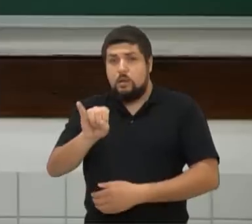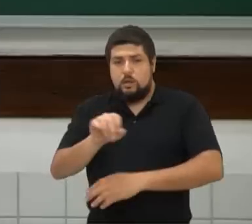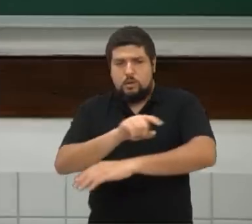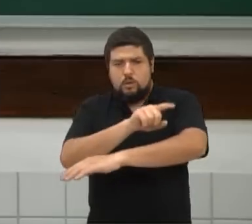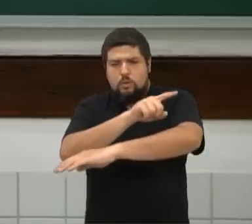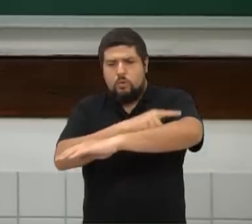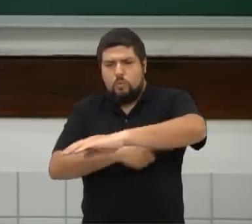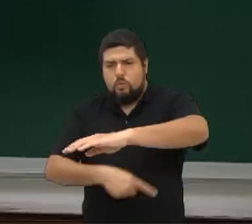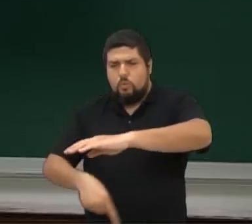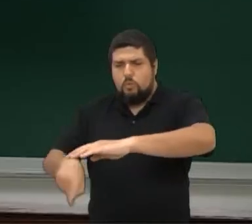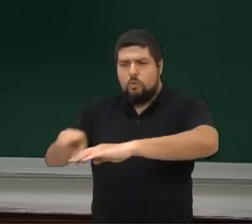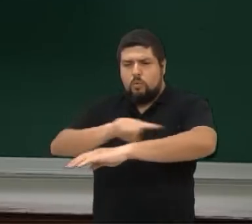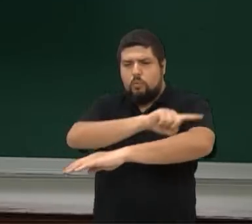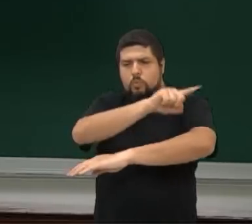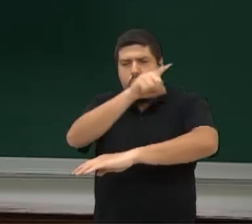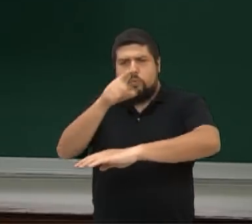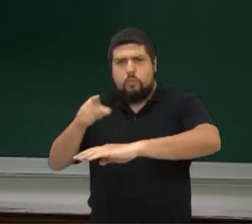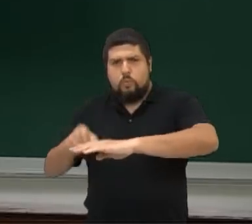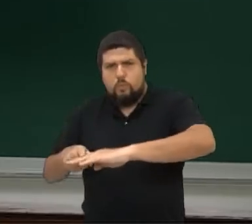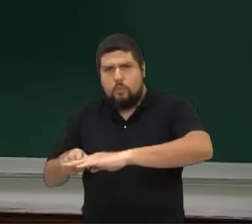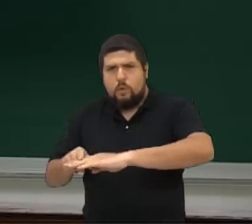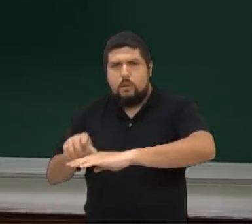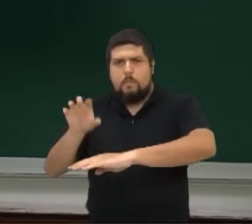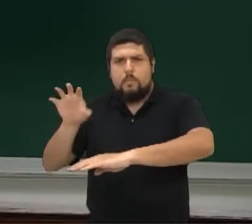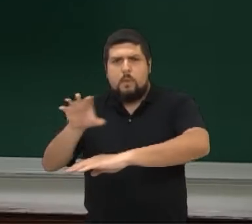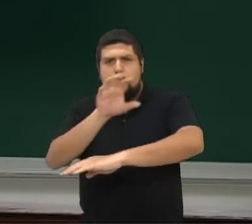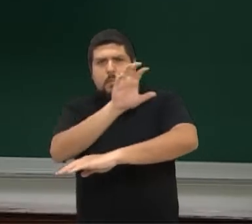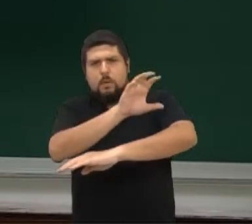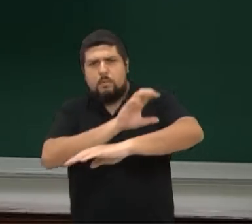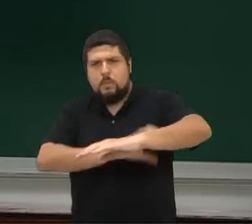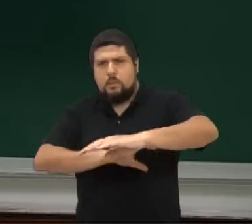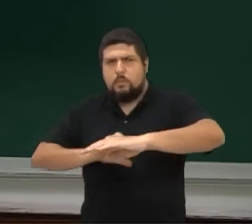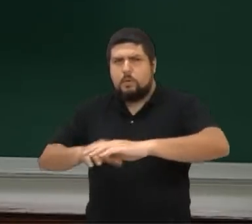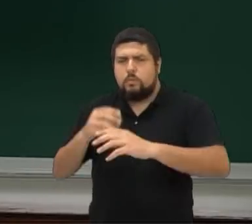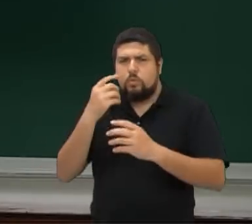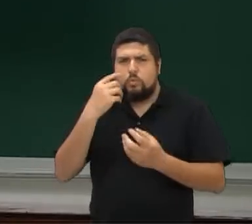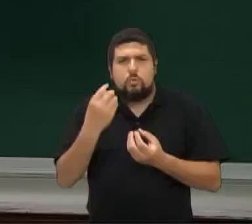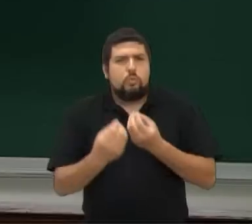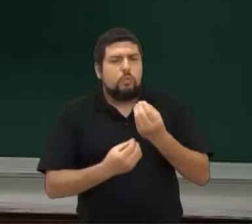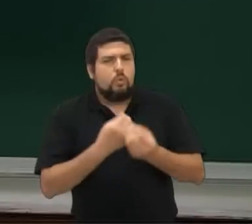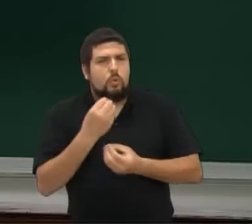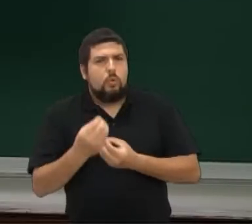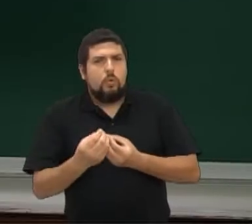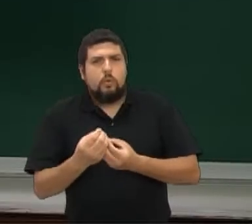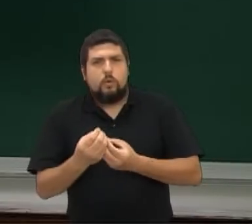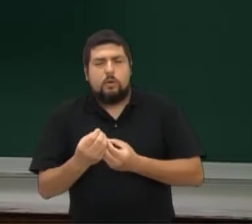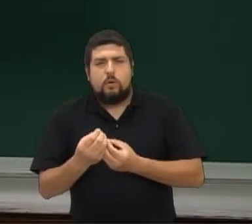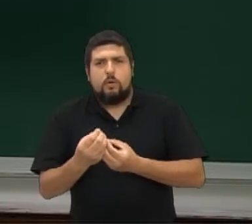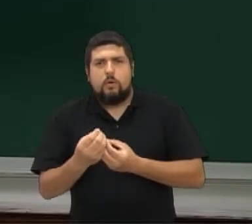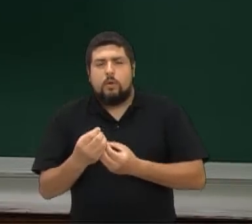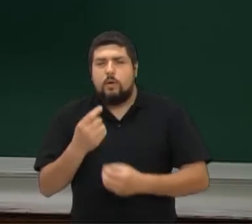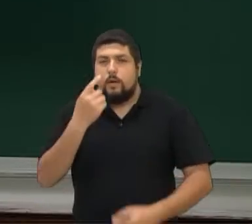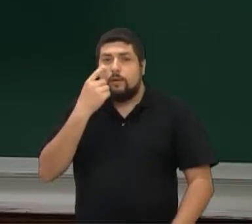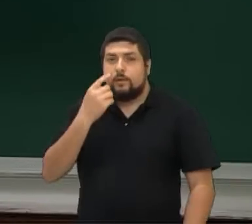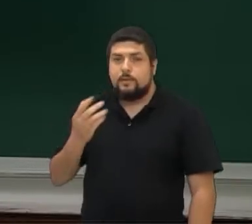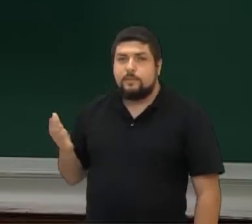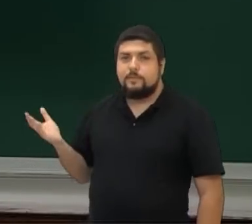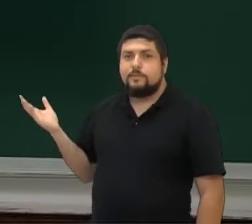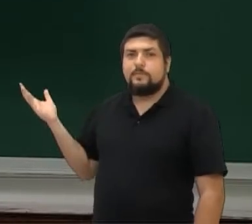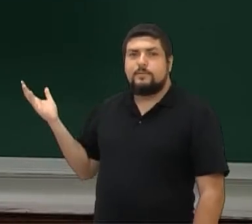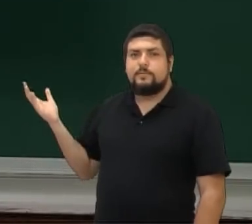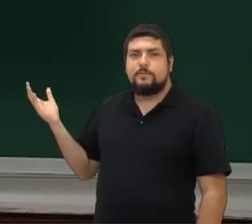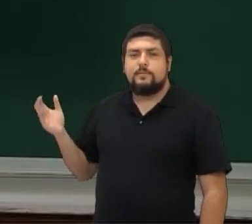graus e dividirmos em 4 partes, tá? Significa que o resultado será um ângulo